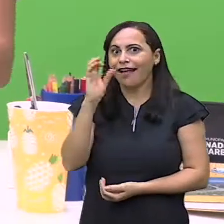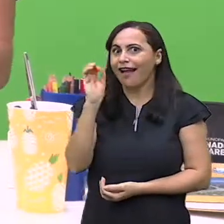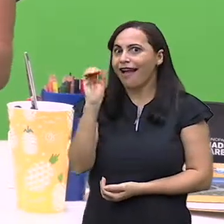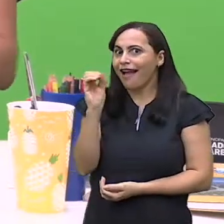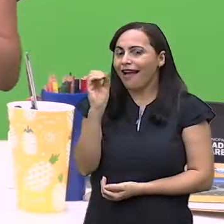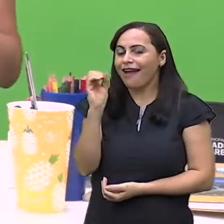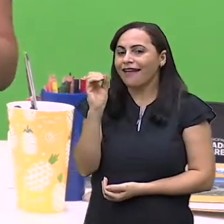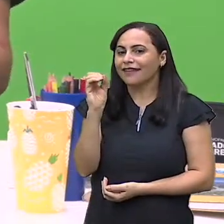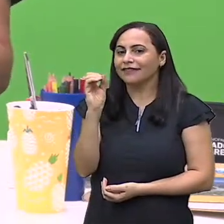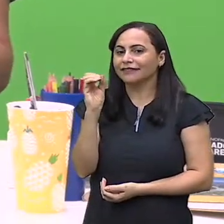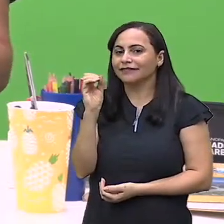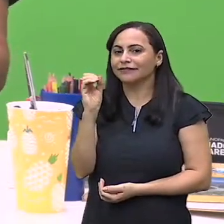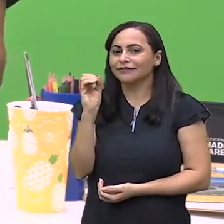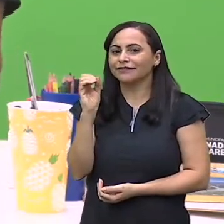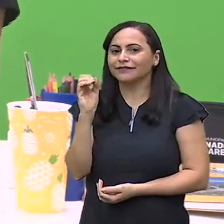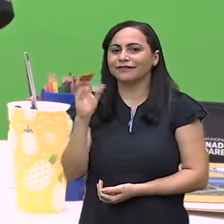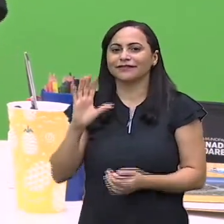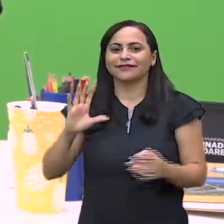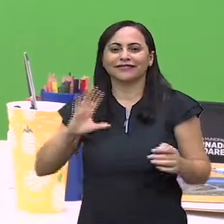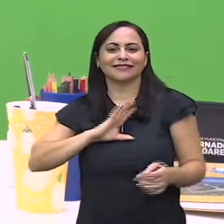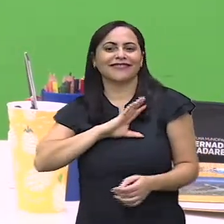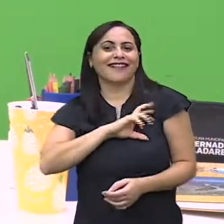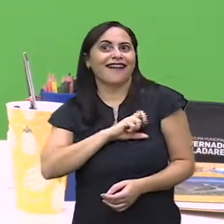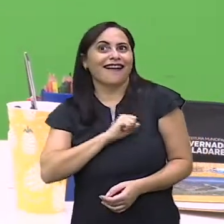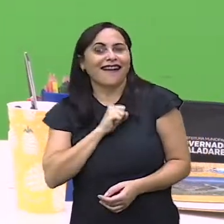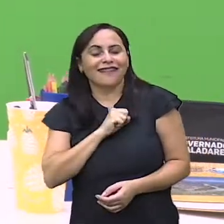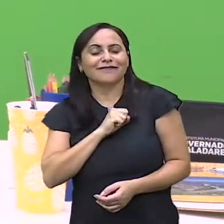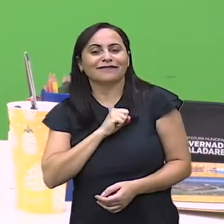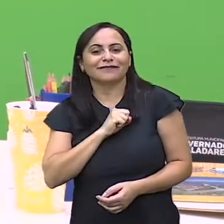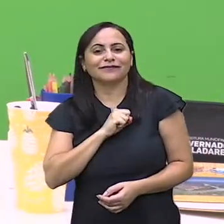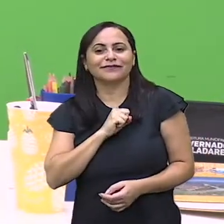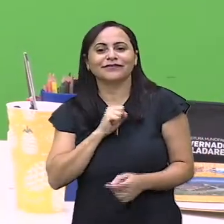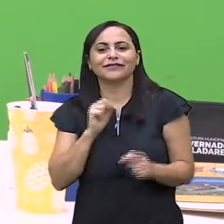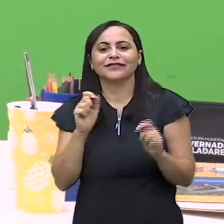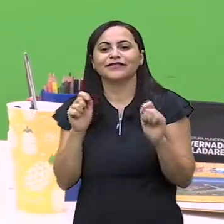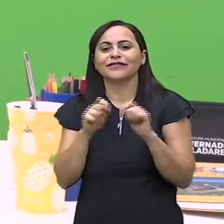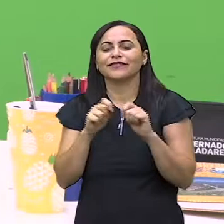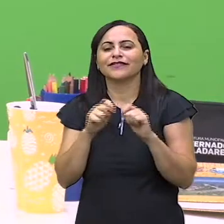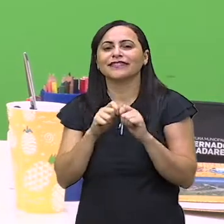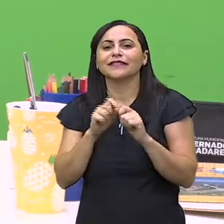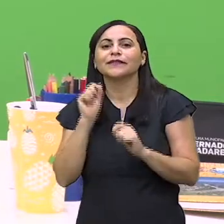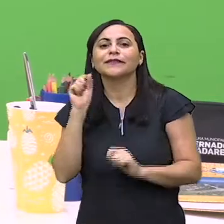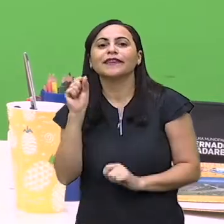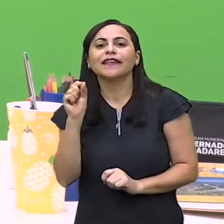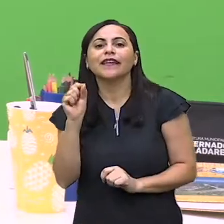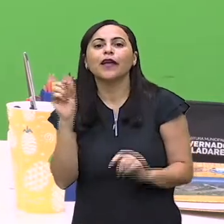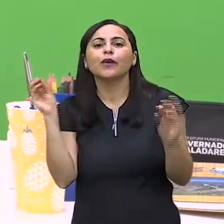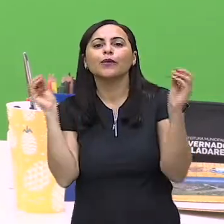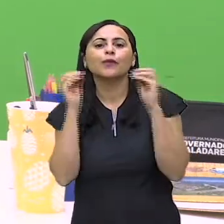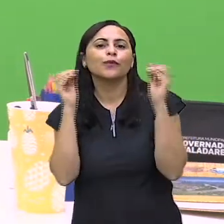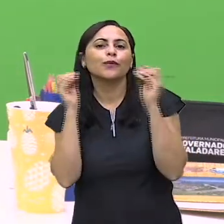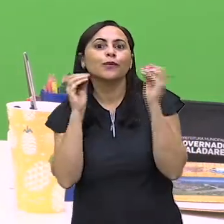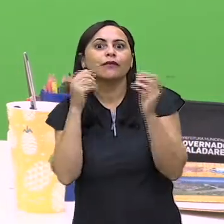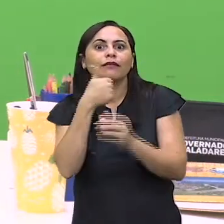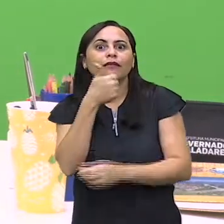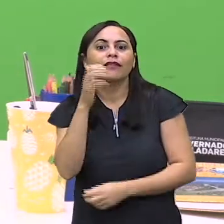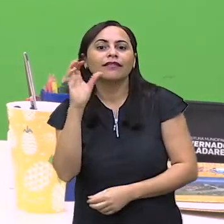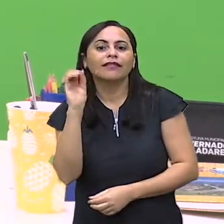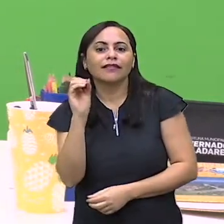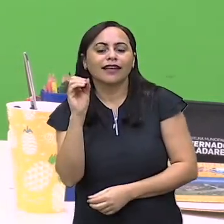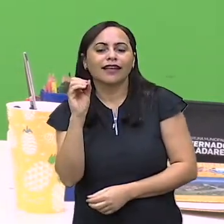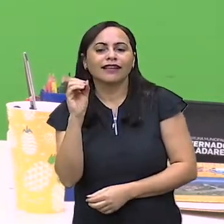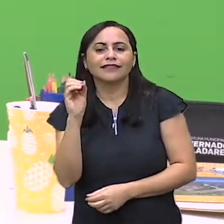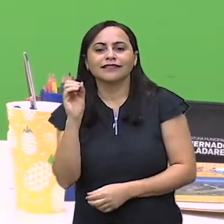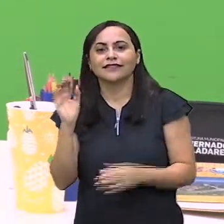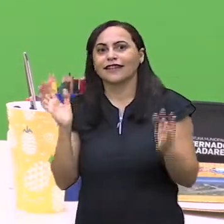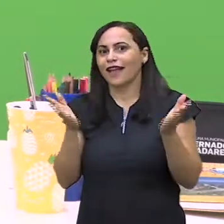10! Mas eu adorei o que eu vou fazer agora. Jogar 10 beijinhos. E estes 10 beijinhos não é pra você